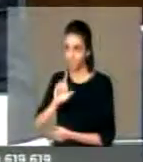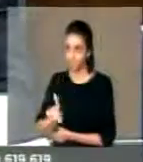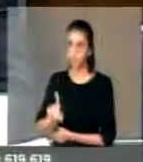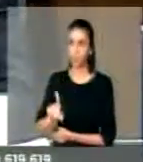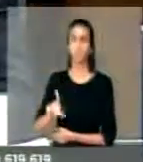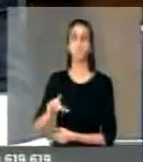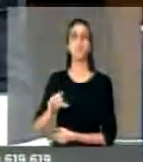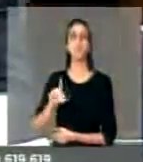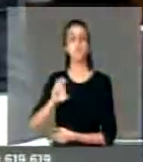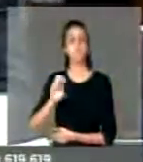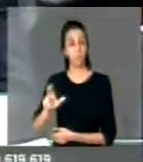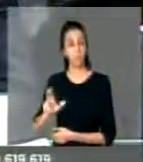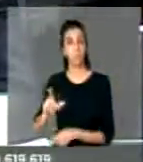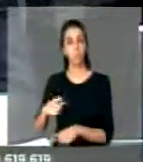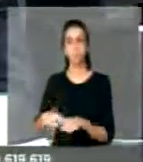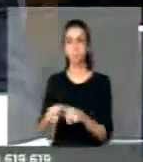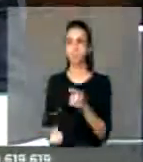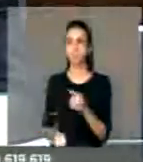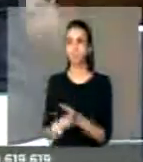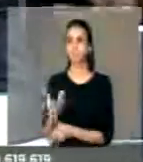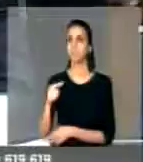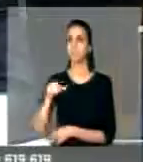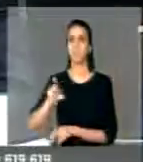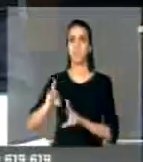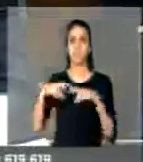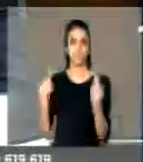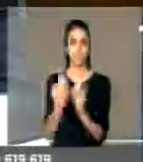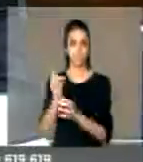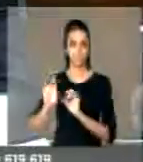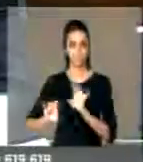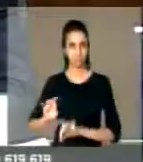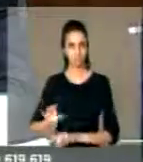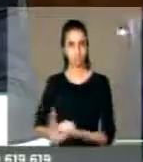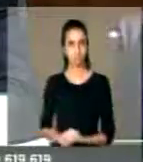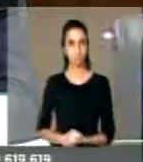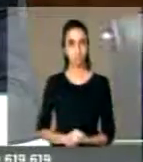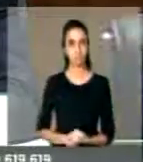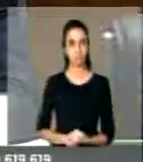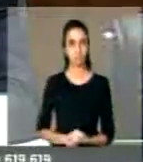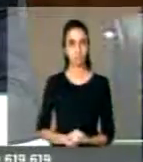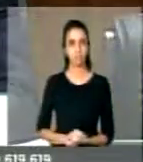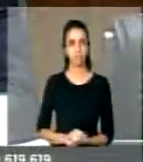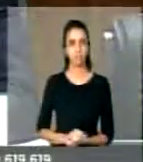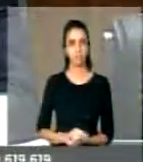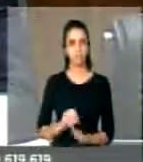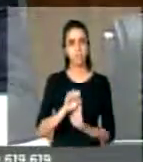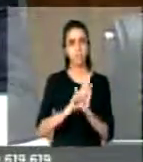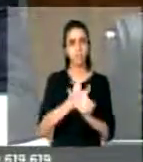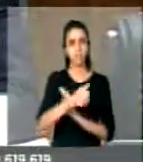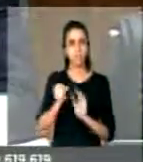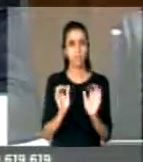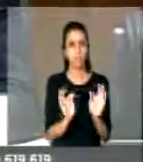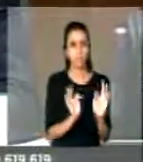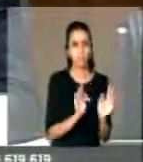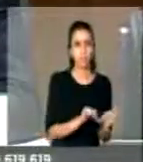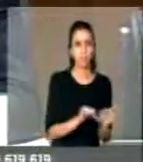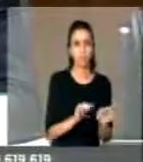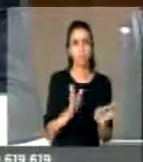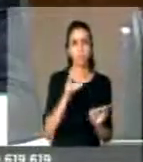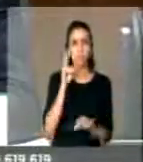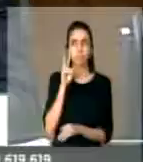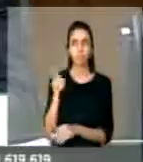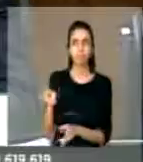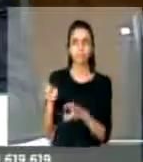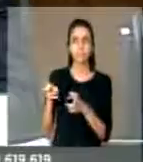iniciativa de propor a presente sessão solene. Em fins do século XVIII, já se verificava uma tendência